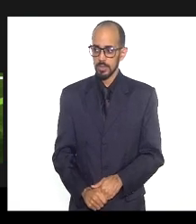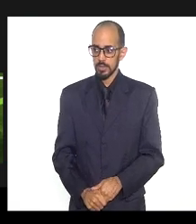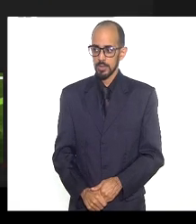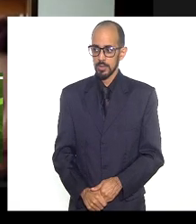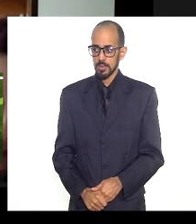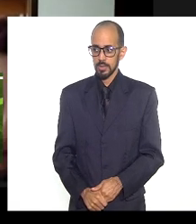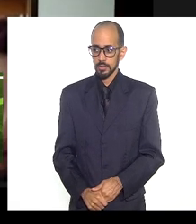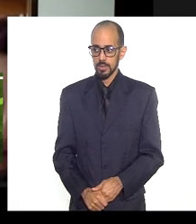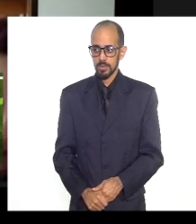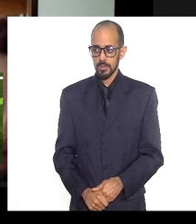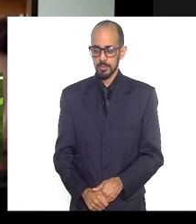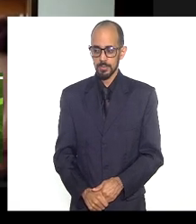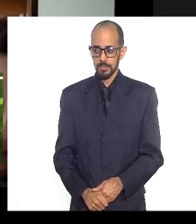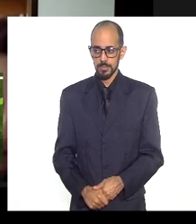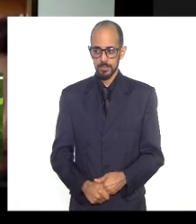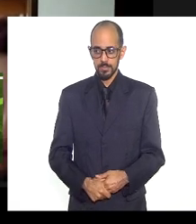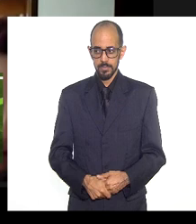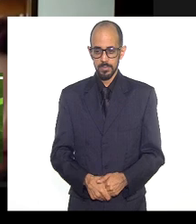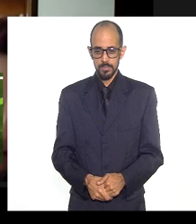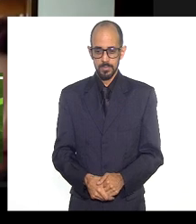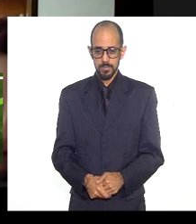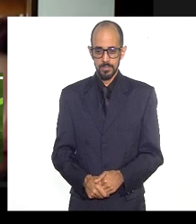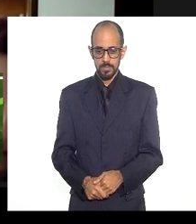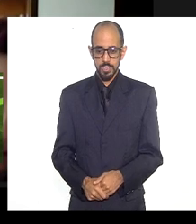Senhor Ronaldo?